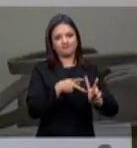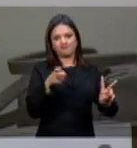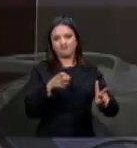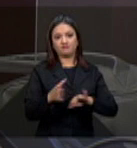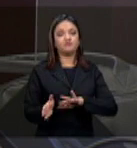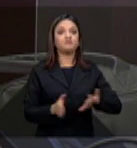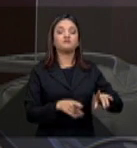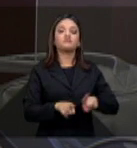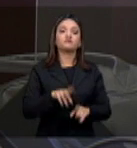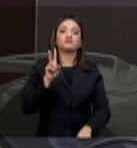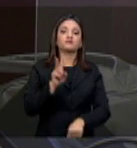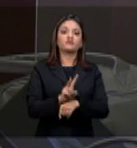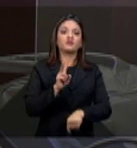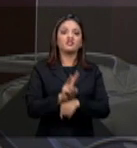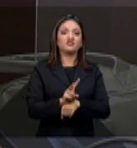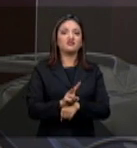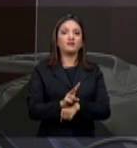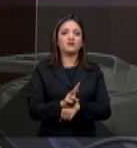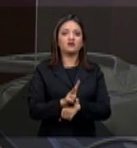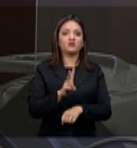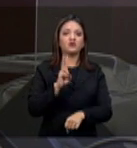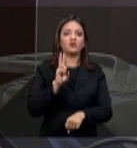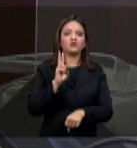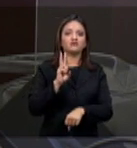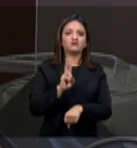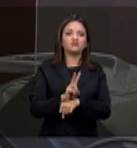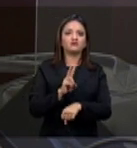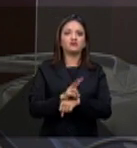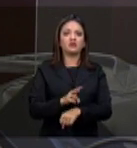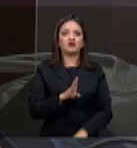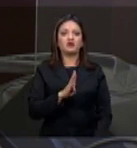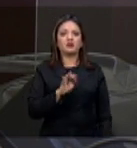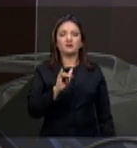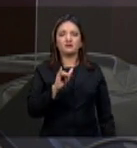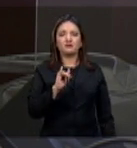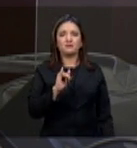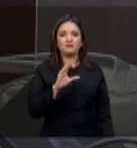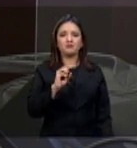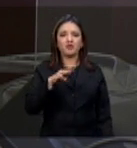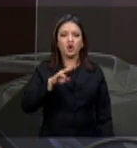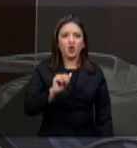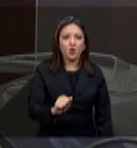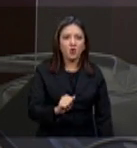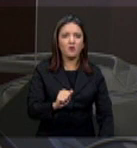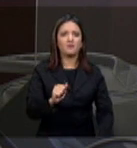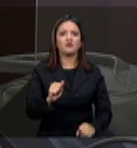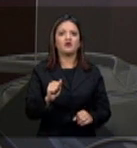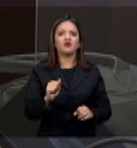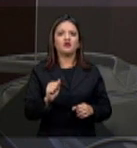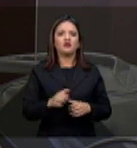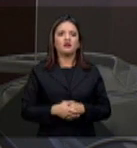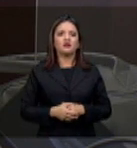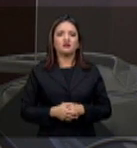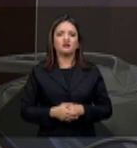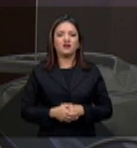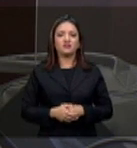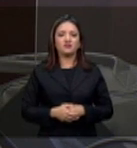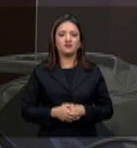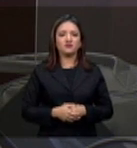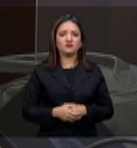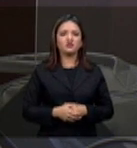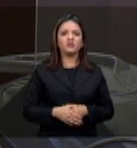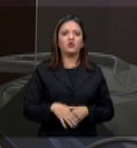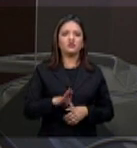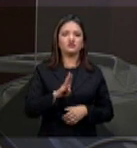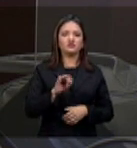biomas. É muito comum, principalmente numa discussão a nível internacional, sobre proteção do meio ambiente, sobre proteção da